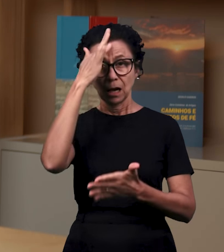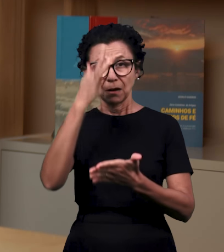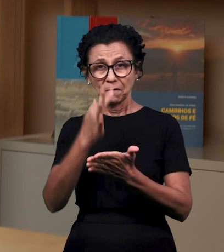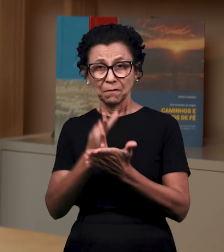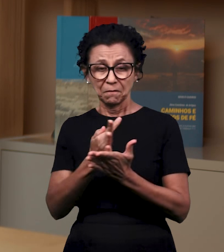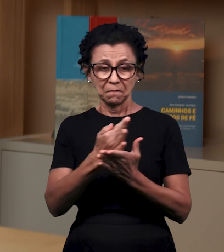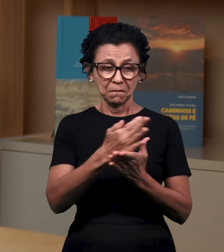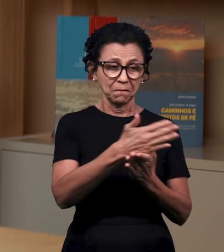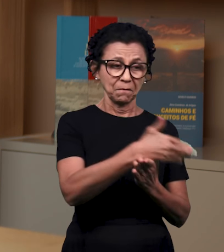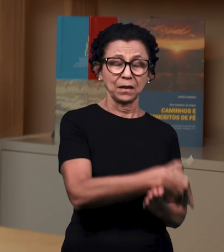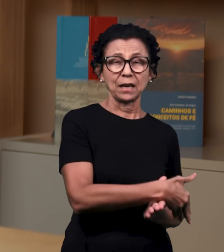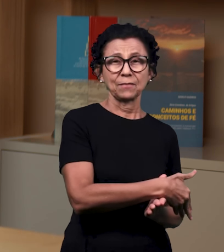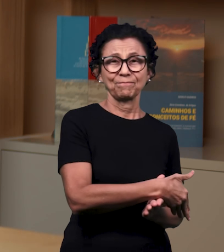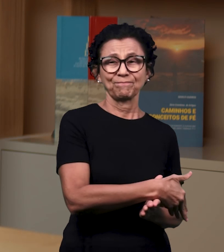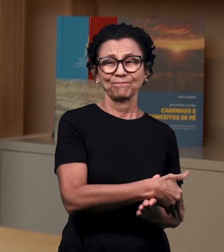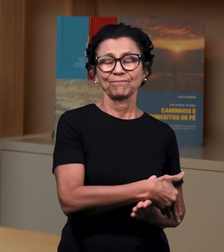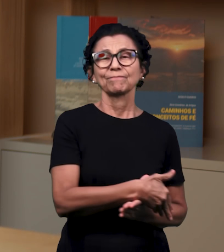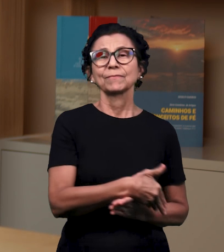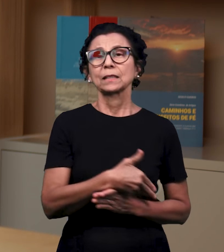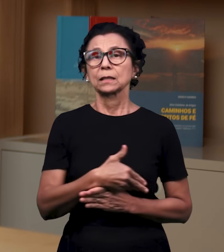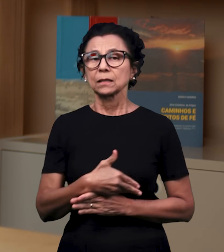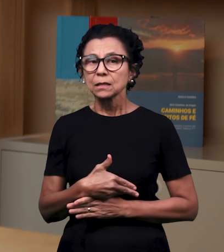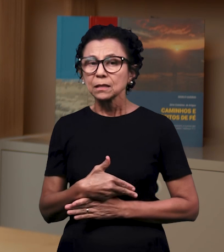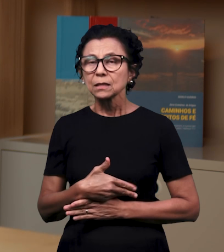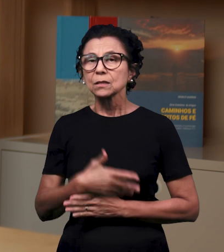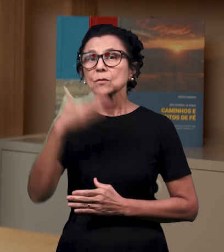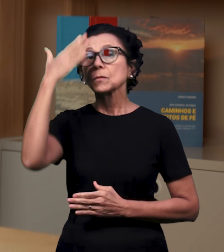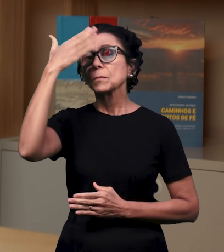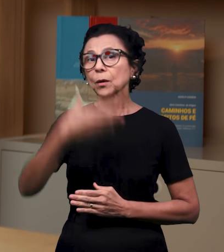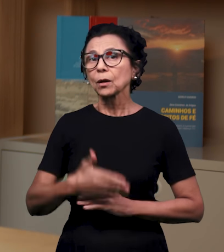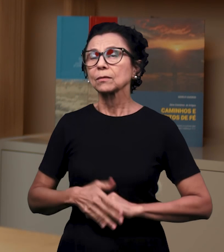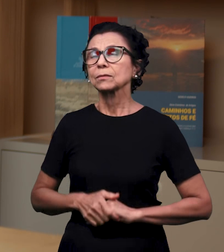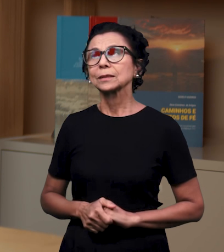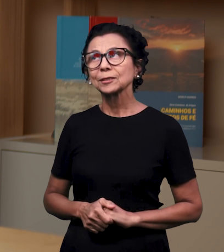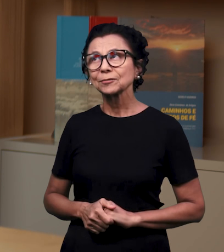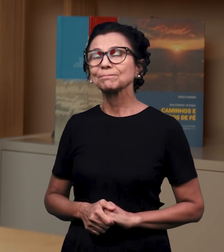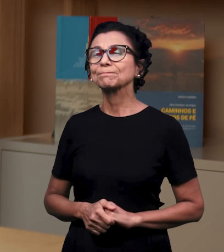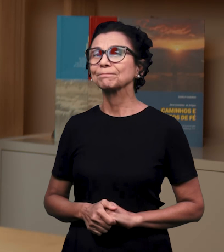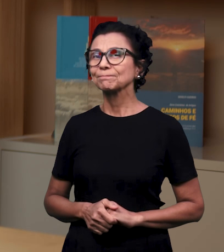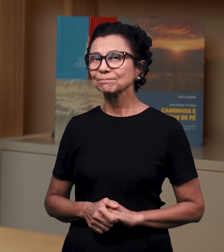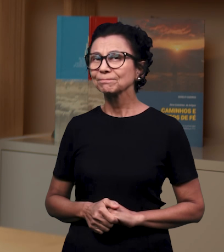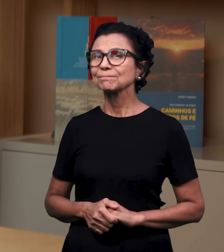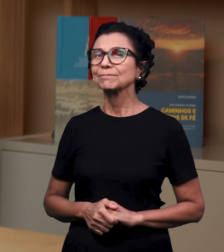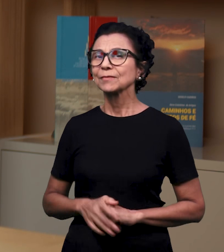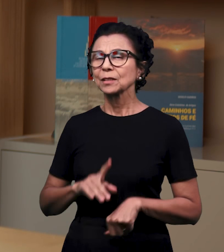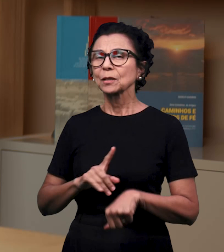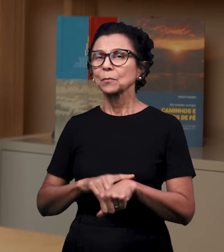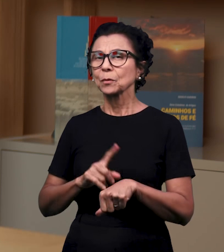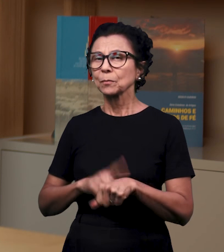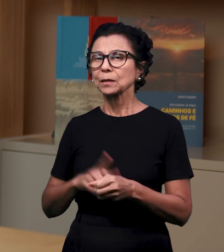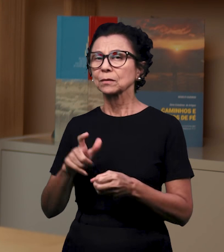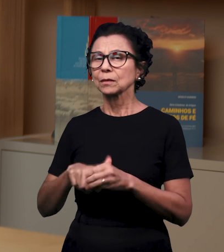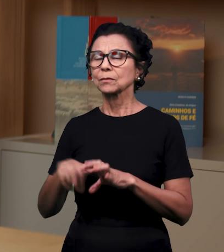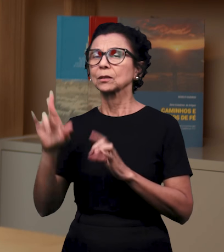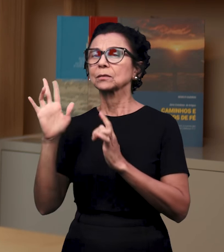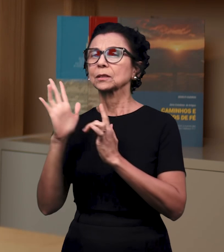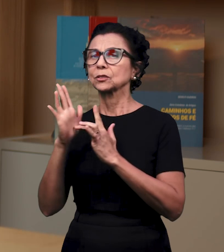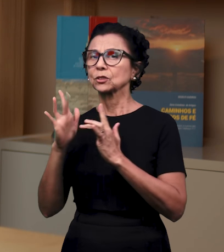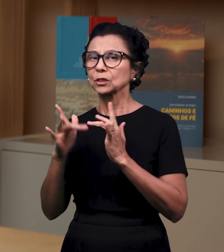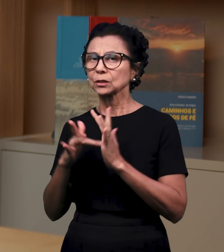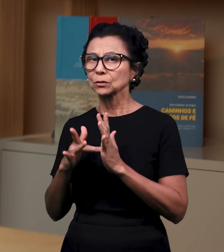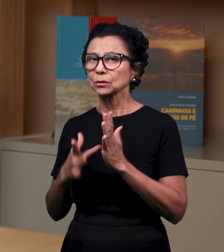que realmente mostra para a igreja que ela está diante de uma santa convocação para que ela possa partir